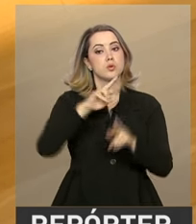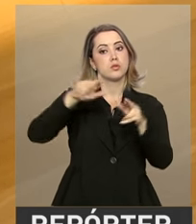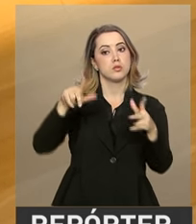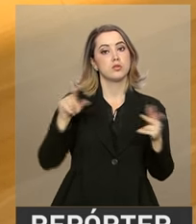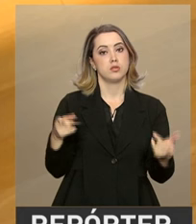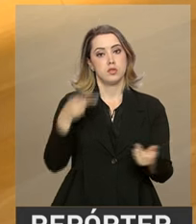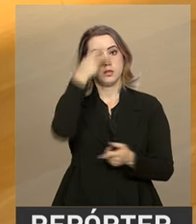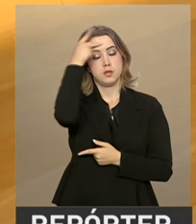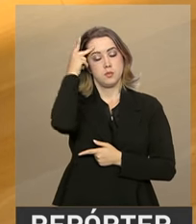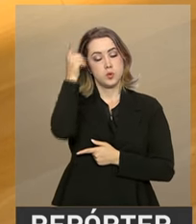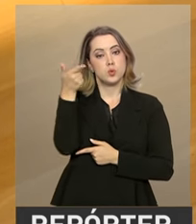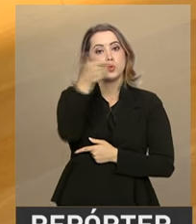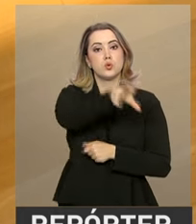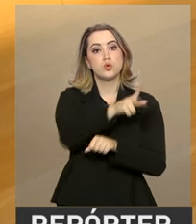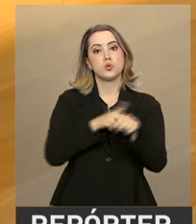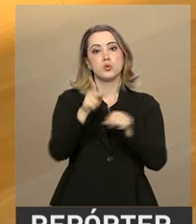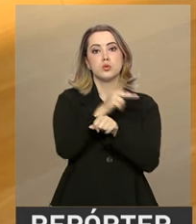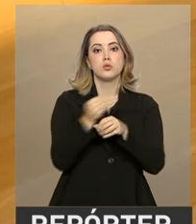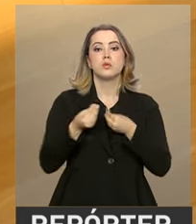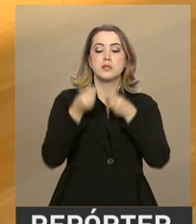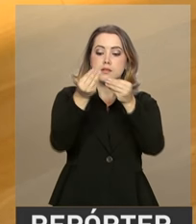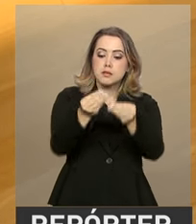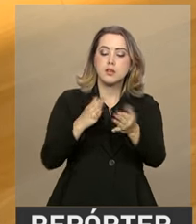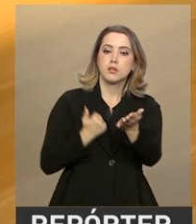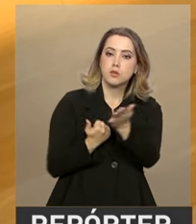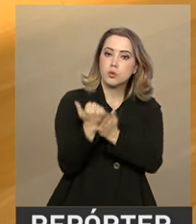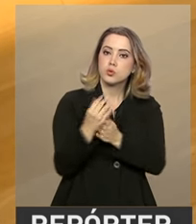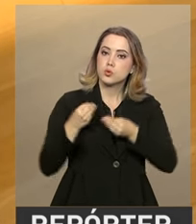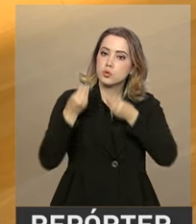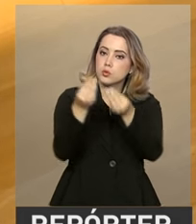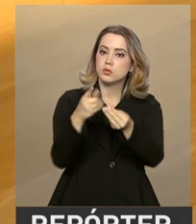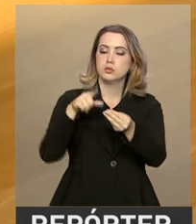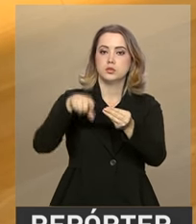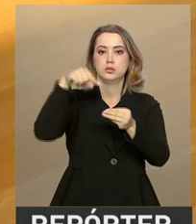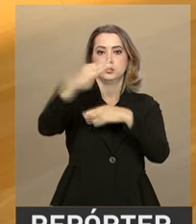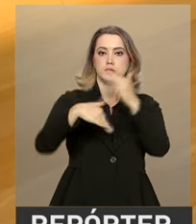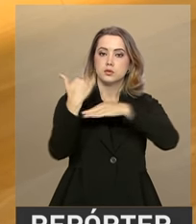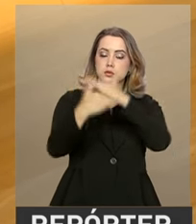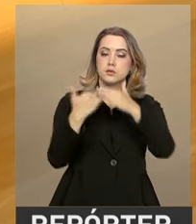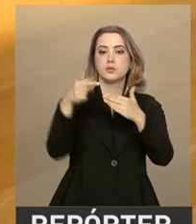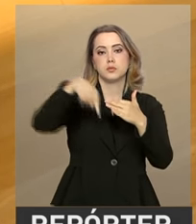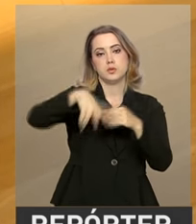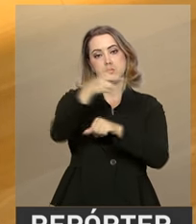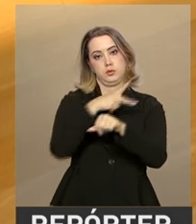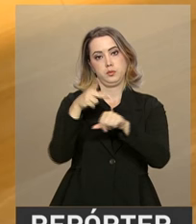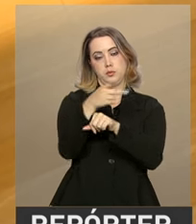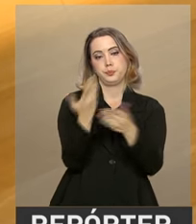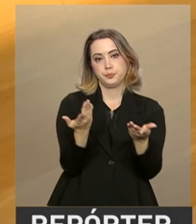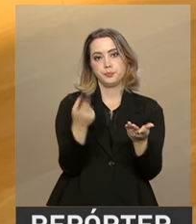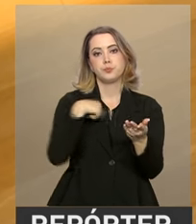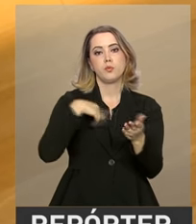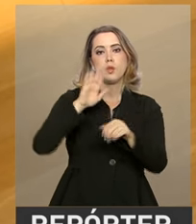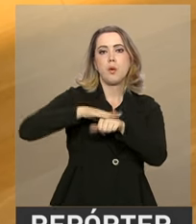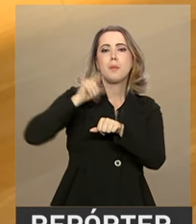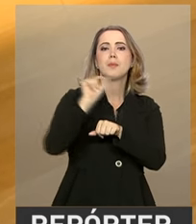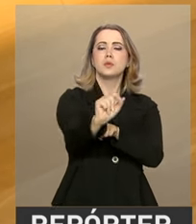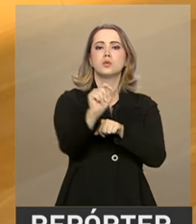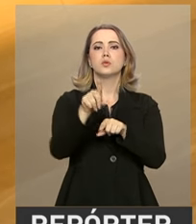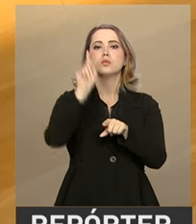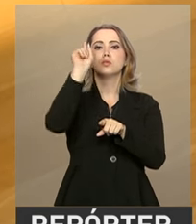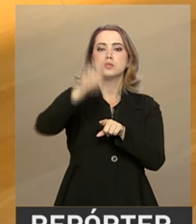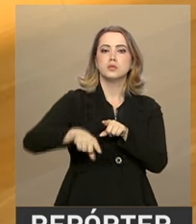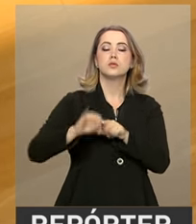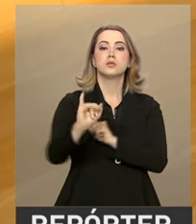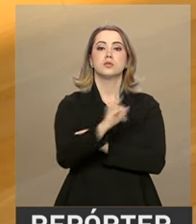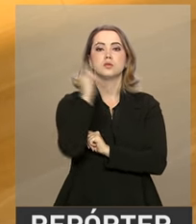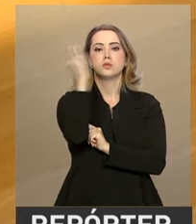e continuam a dar contribuição significativa para o nosso desenvolvimento. Mais do que isso, são parte